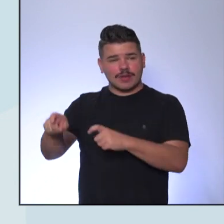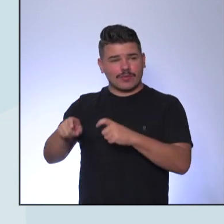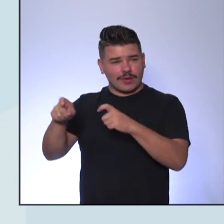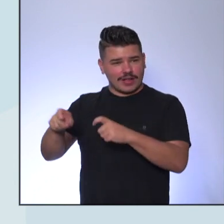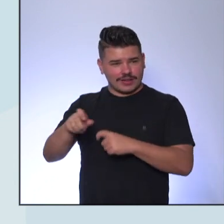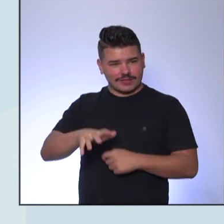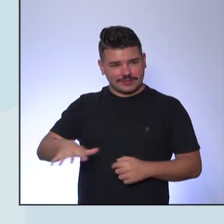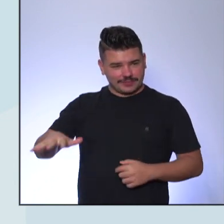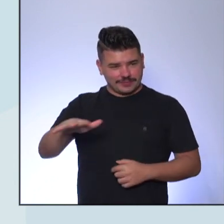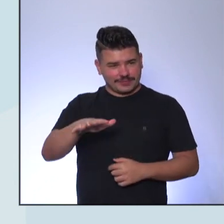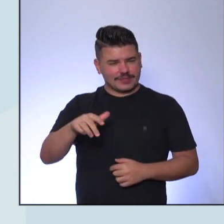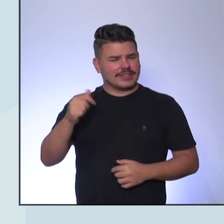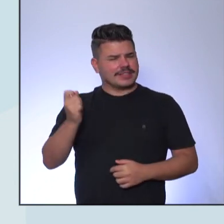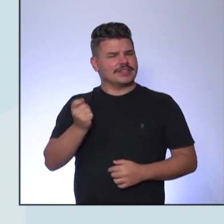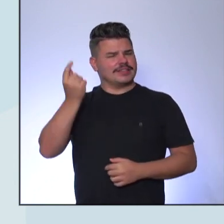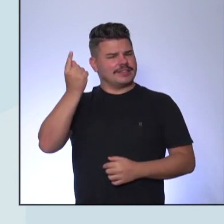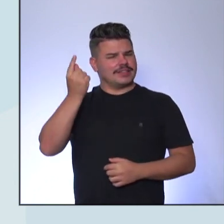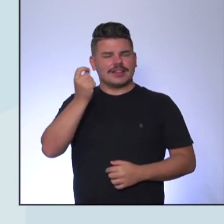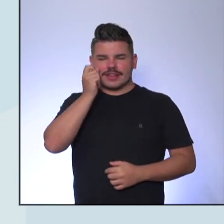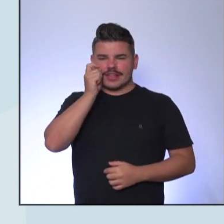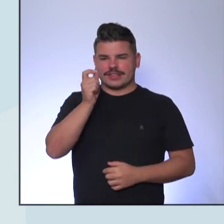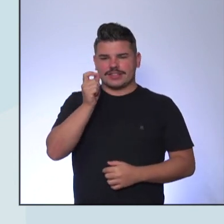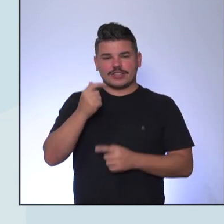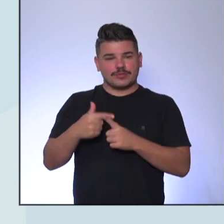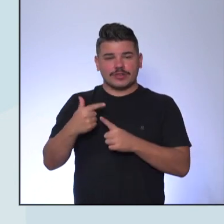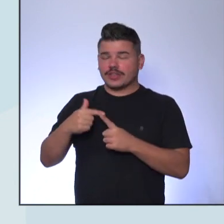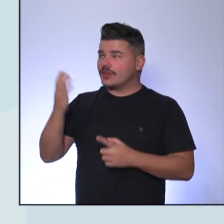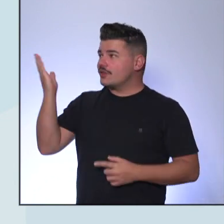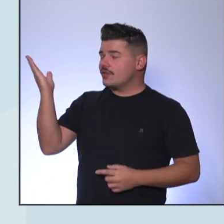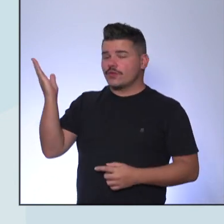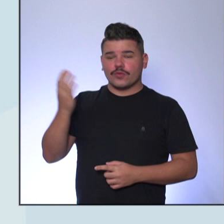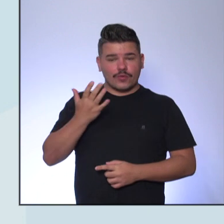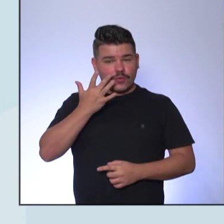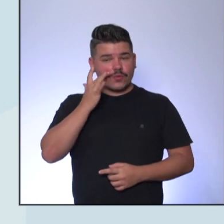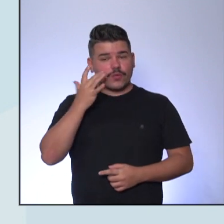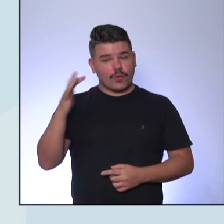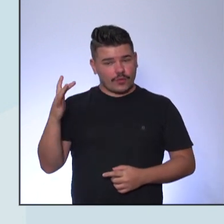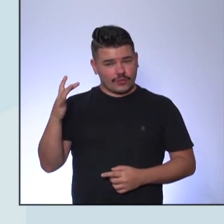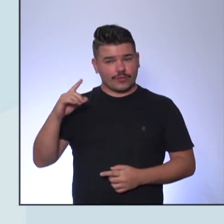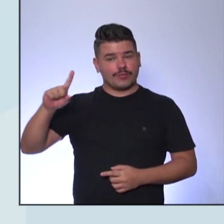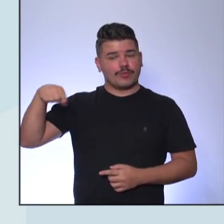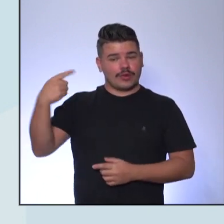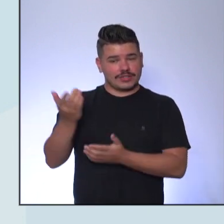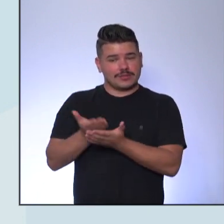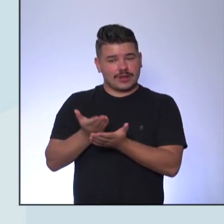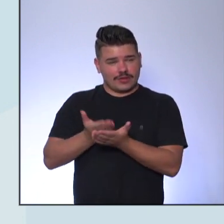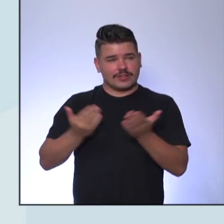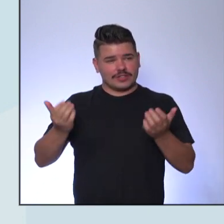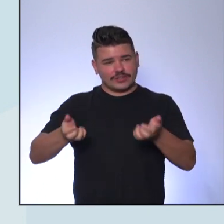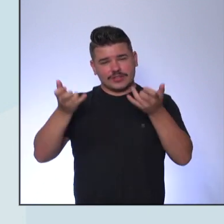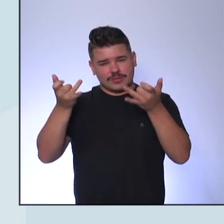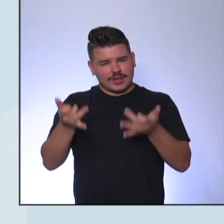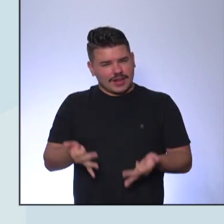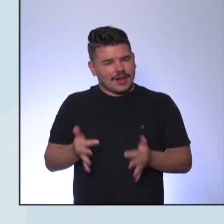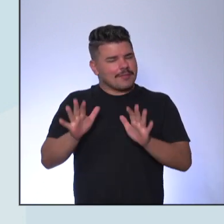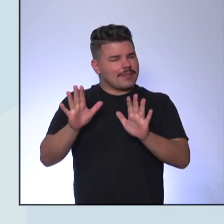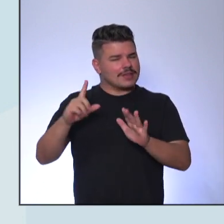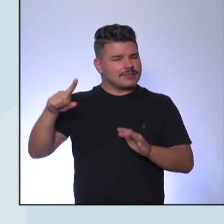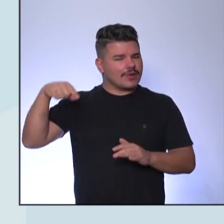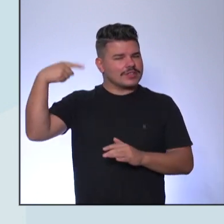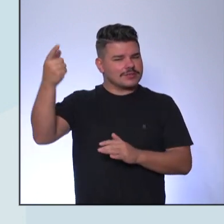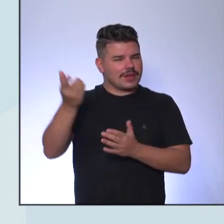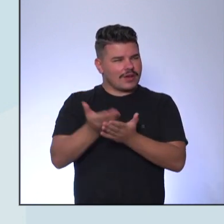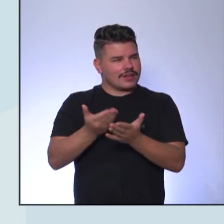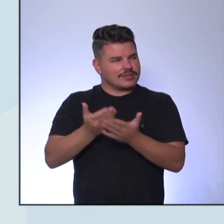E o interessante é que o ouro, como essa temática ela vai ser vista também na nossa próxima aula, o ouro nós vamos falar um pouquinho mais, porque nós vamos